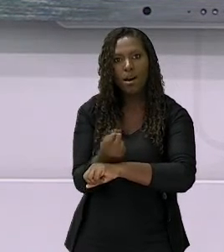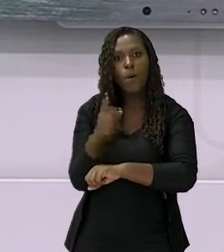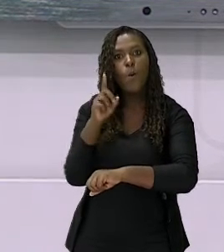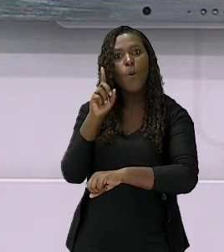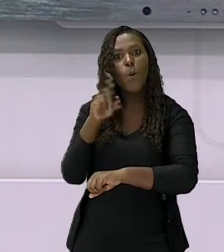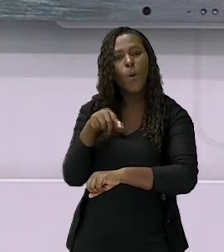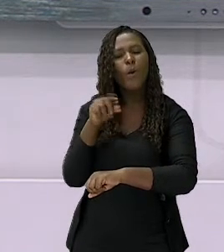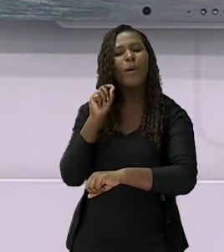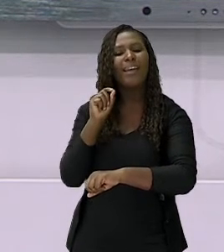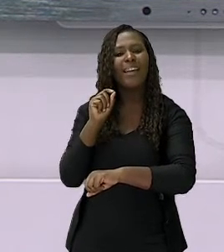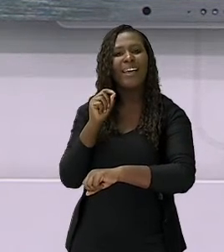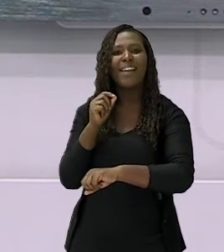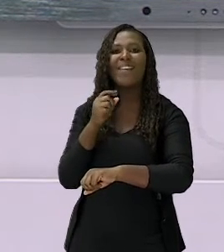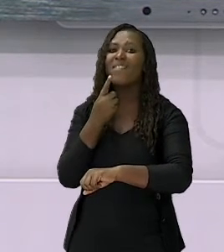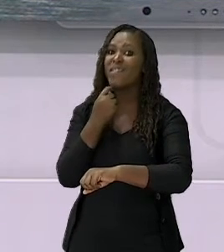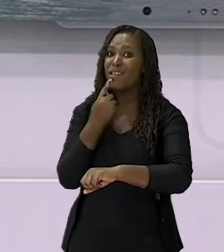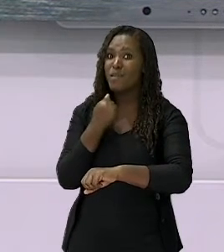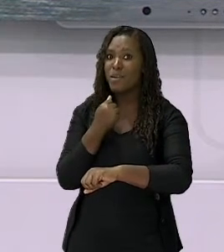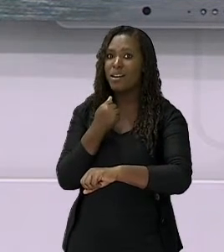intensidade a luz